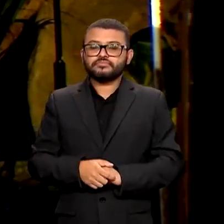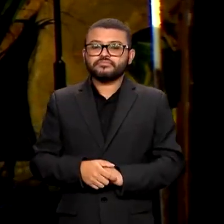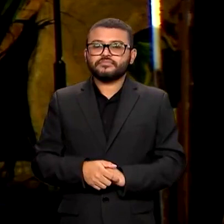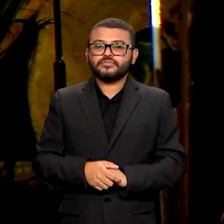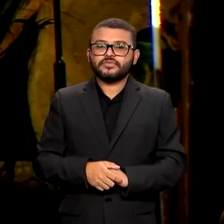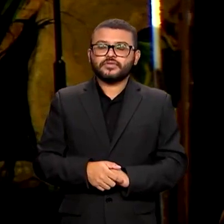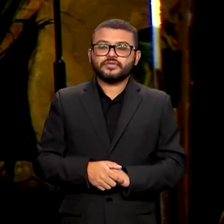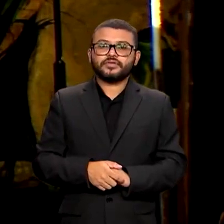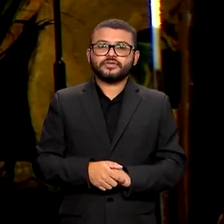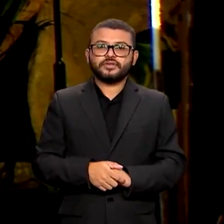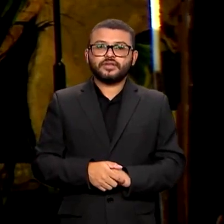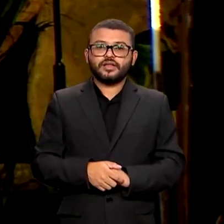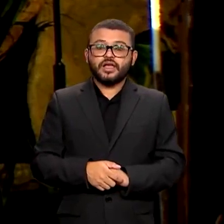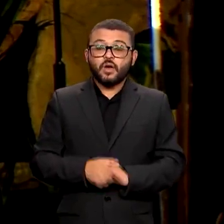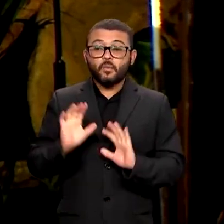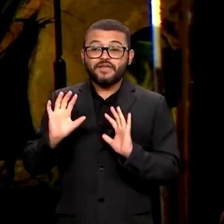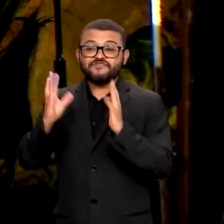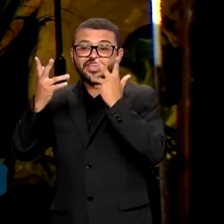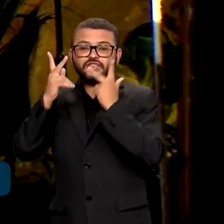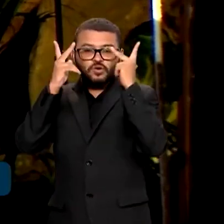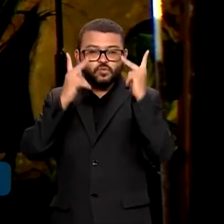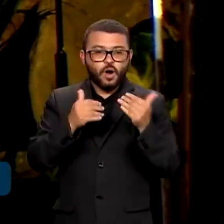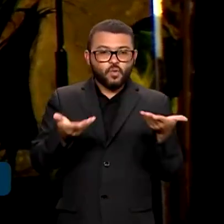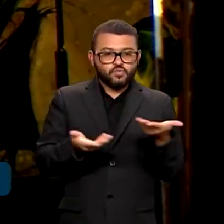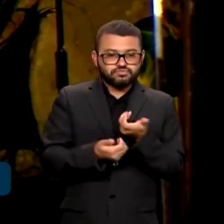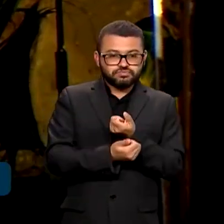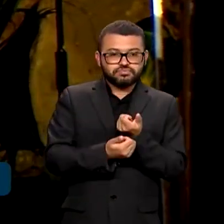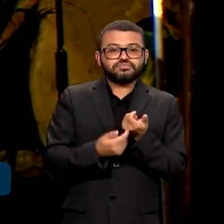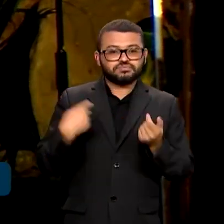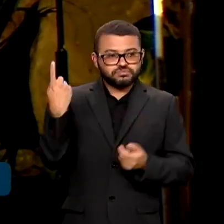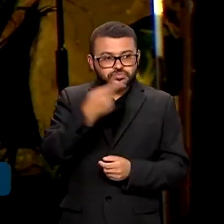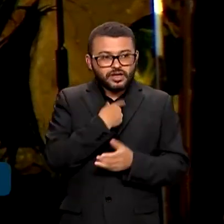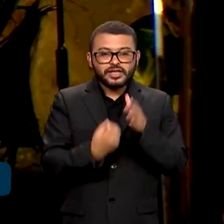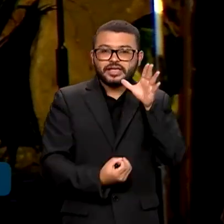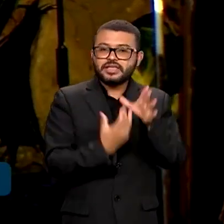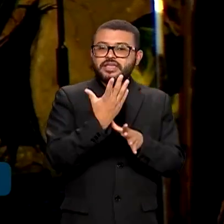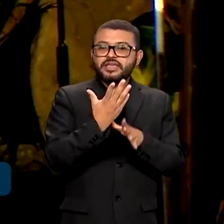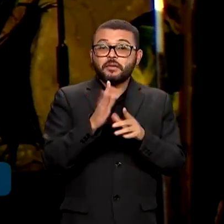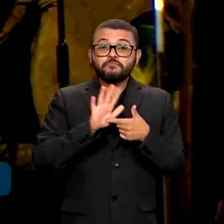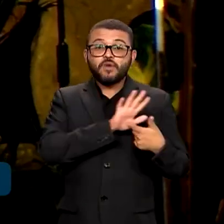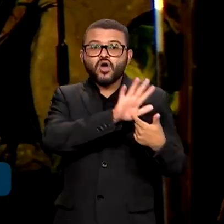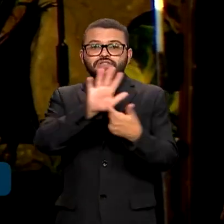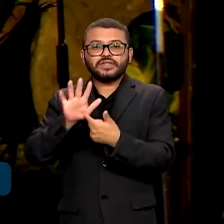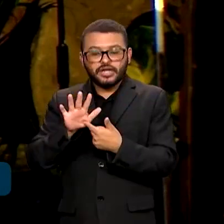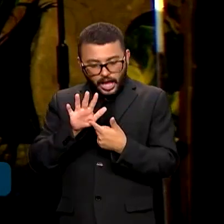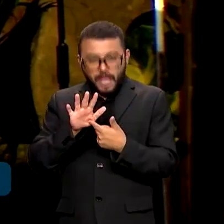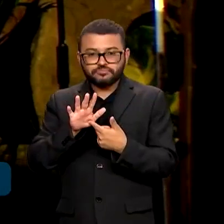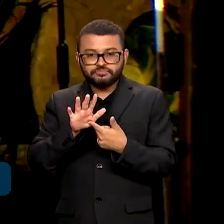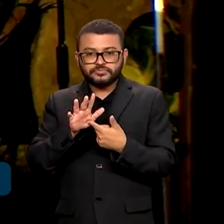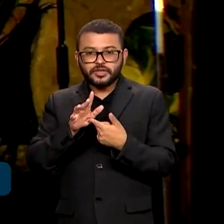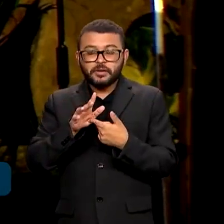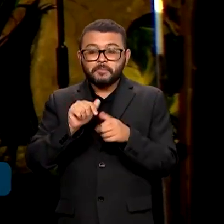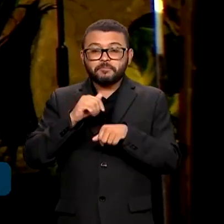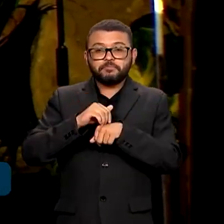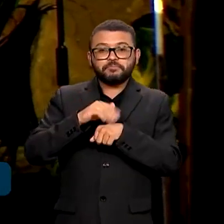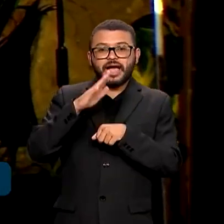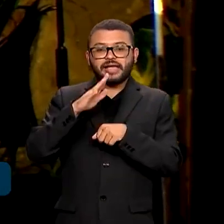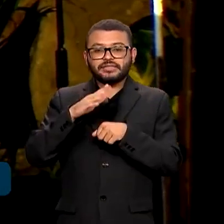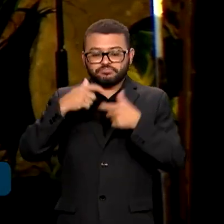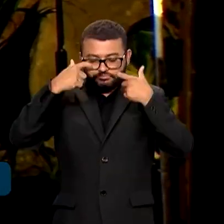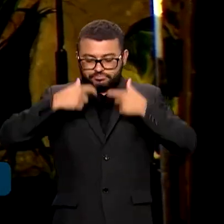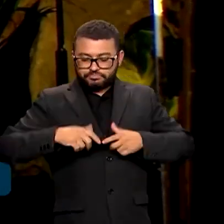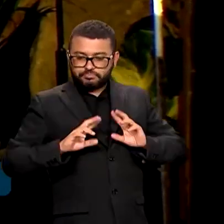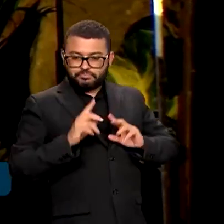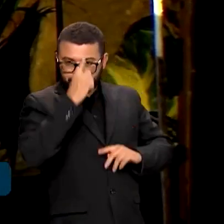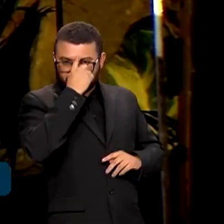quando a gente faz um evento como esse e a gente quer mostrar mais do que a nossa roupa de